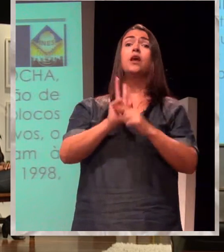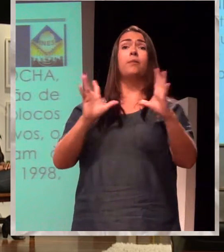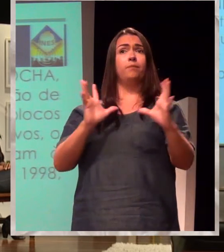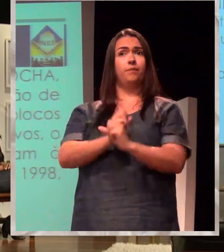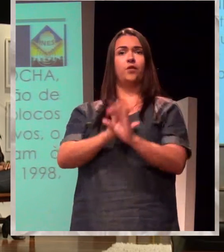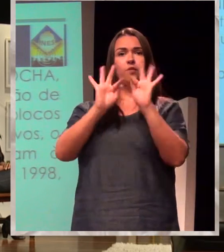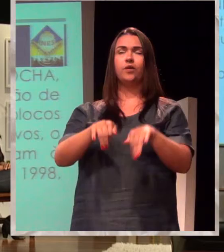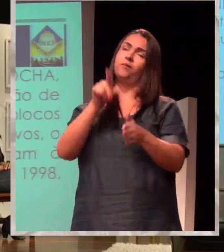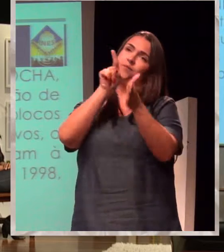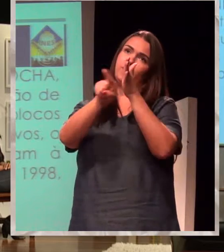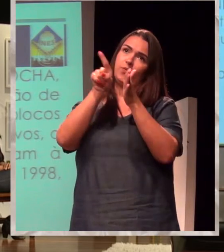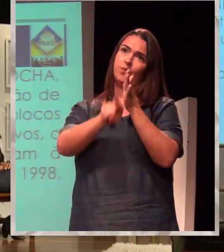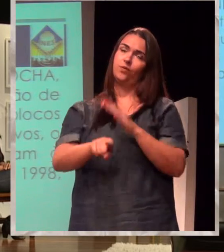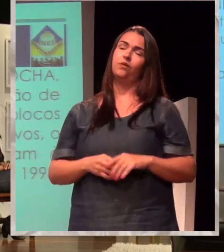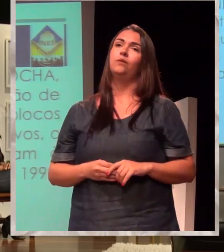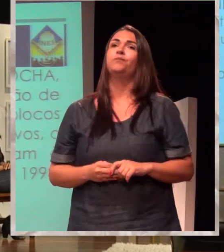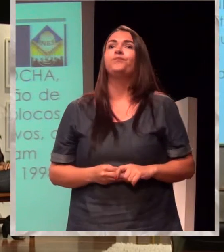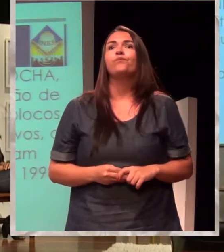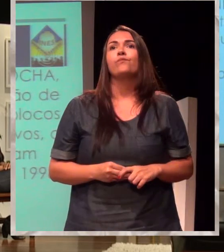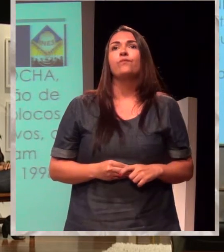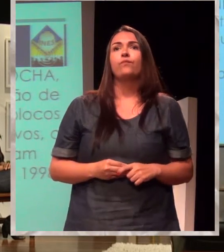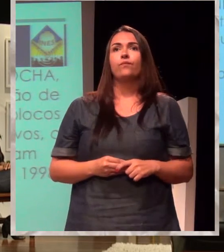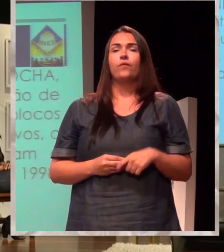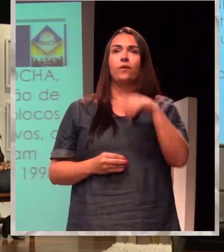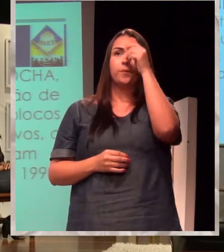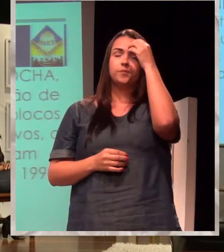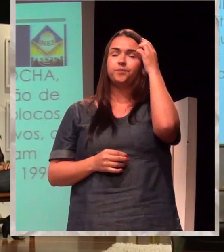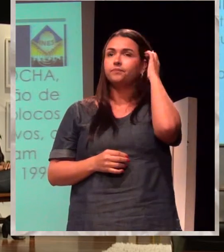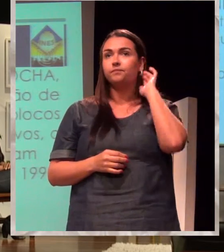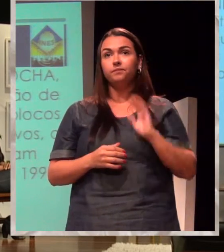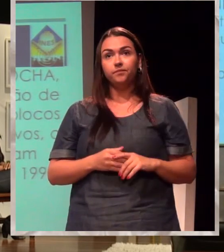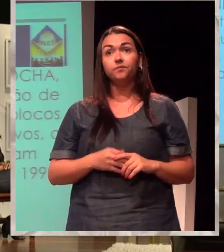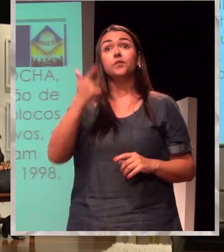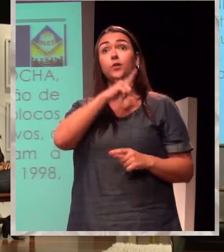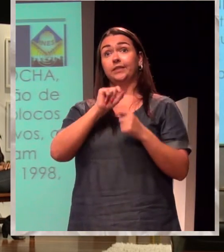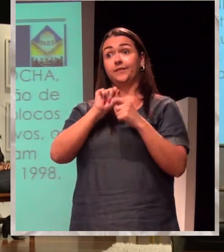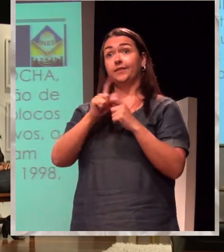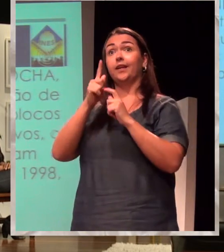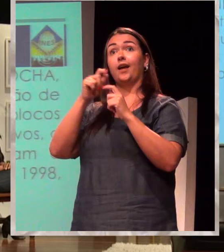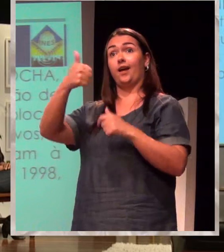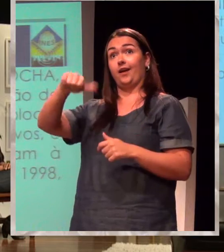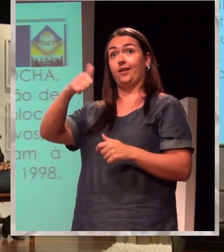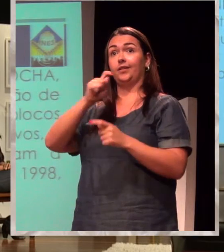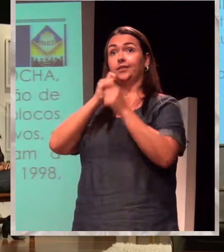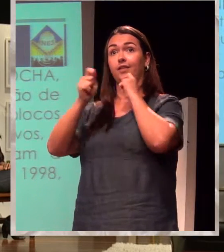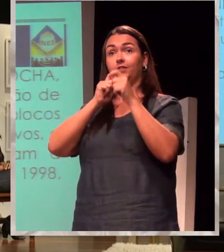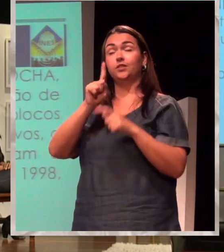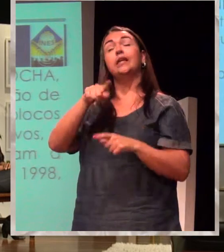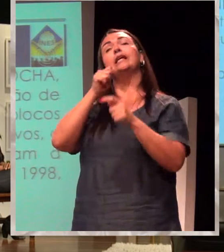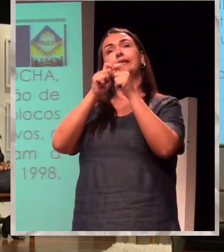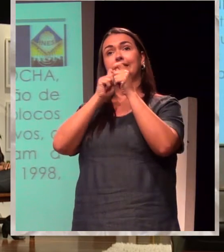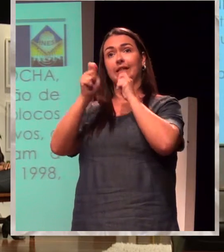as perguntas. E, para a análise, então, dessas entrevistas, as entrevistas